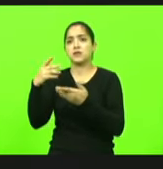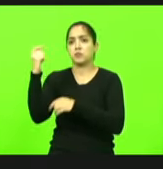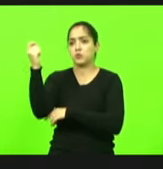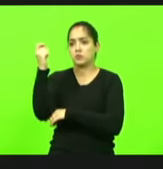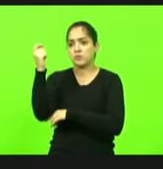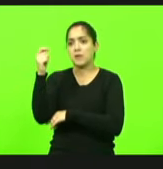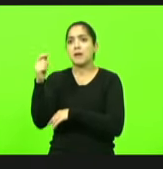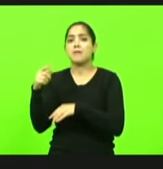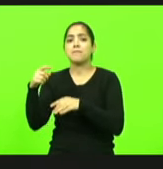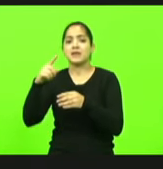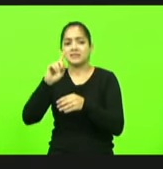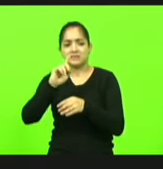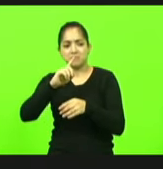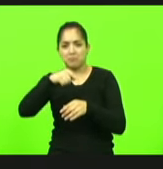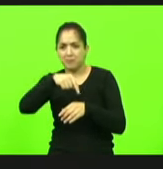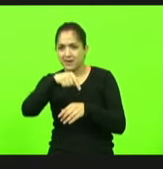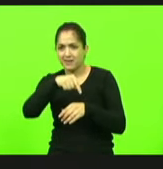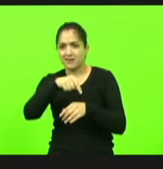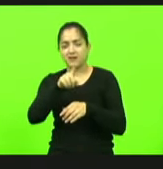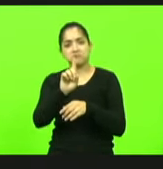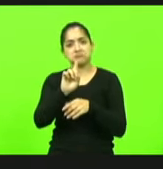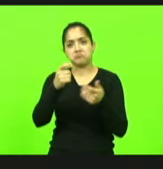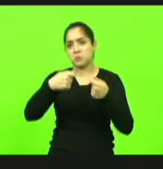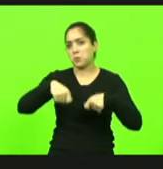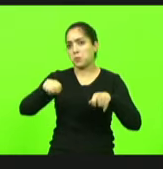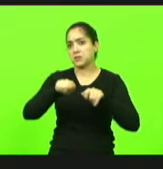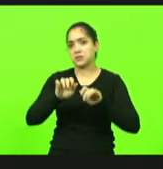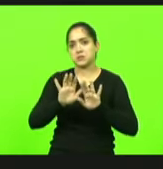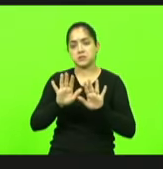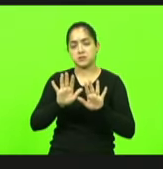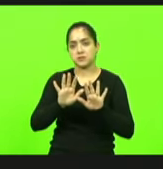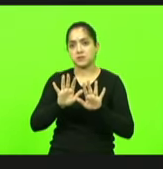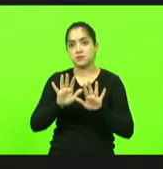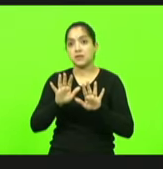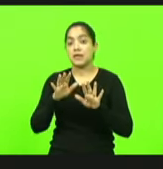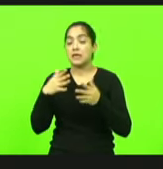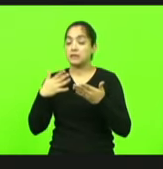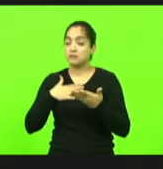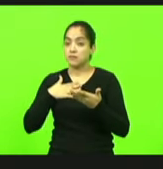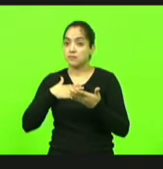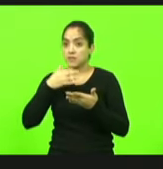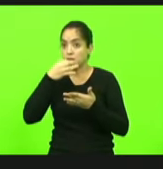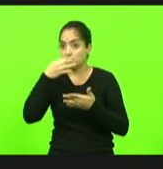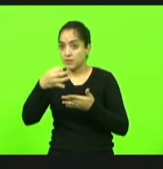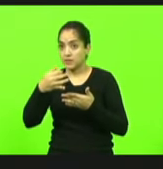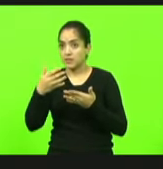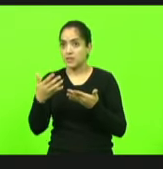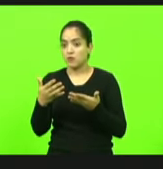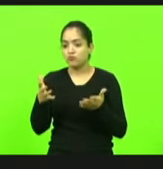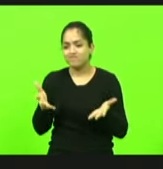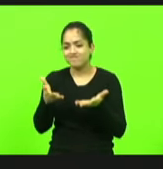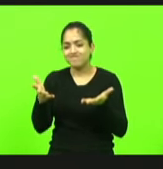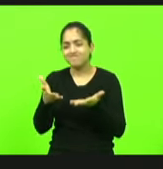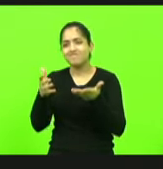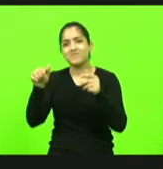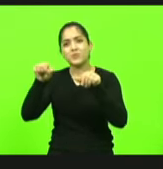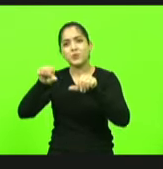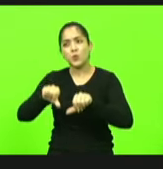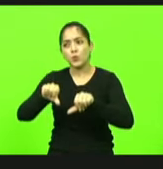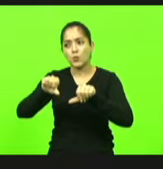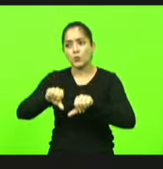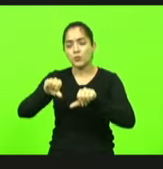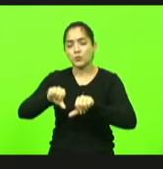não mande para Santa Catarina. É uma sinalização que, na minha opinião, gera um incentivo muito ruim. Mostra